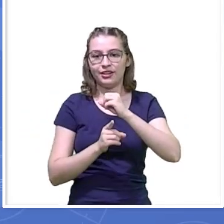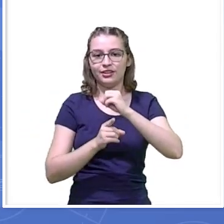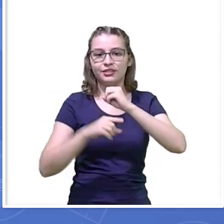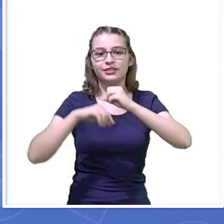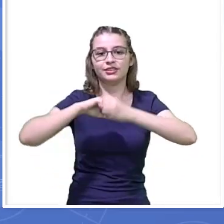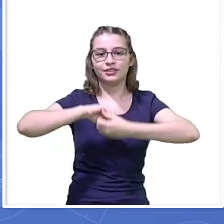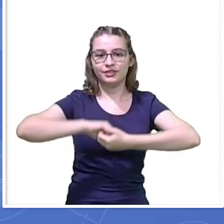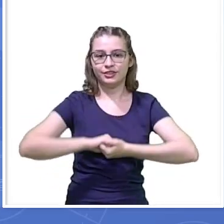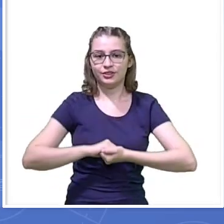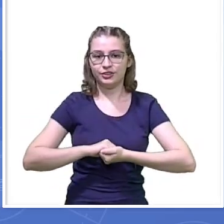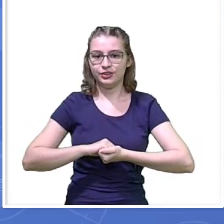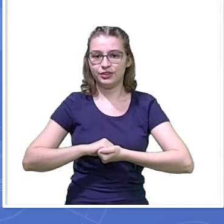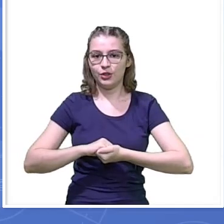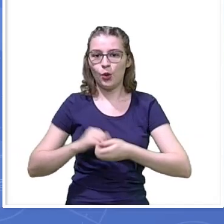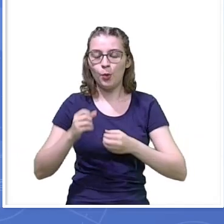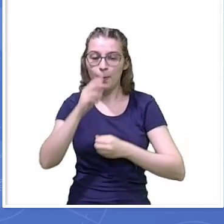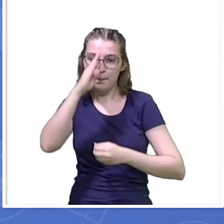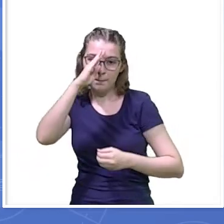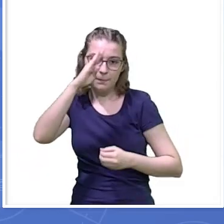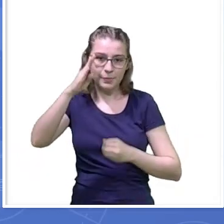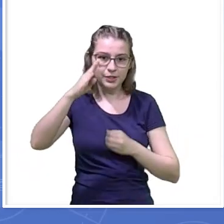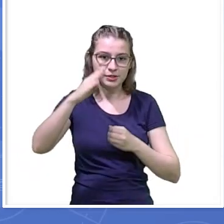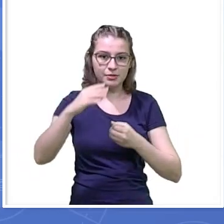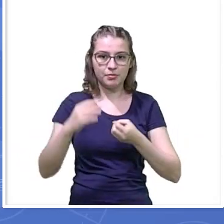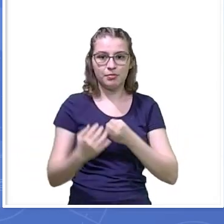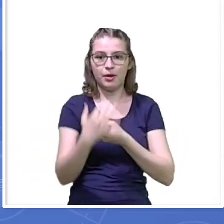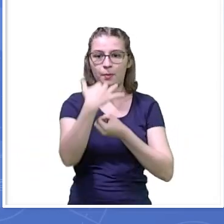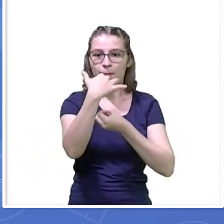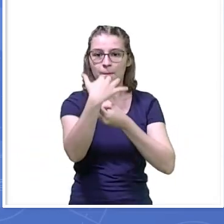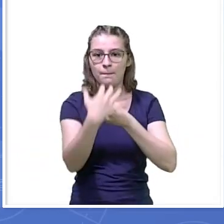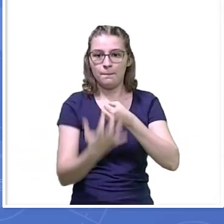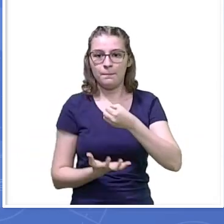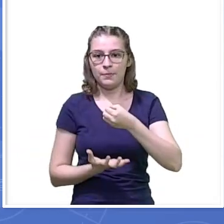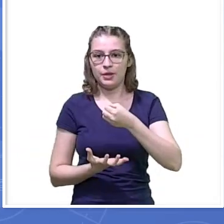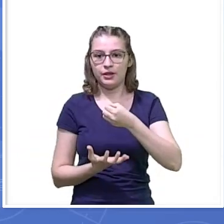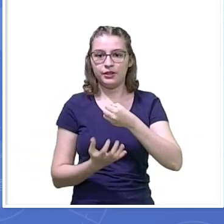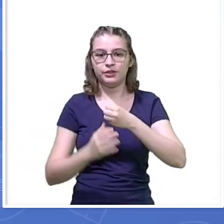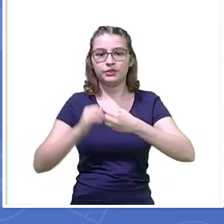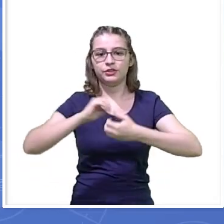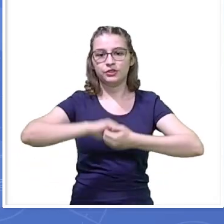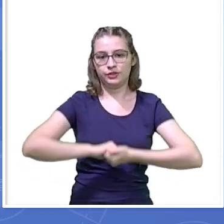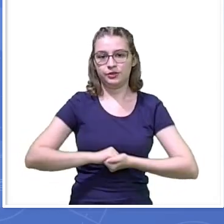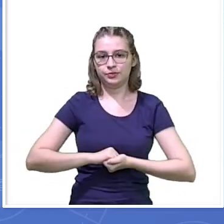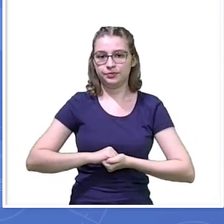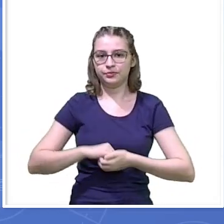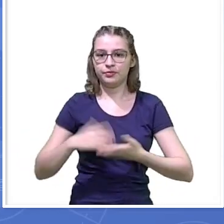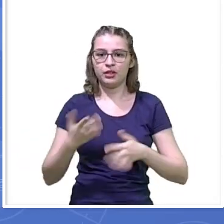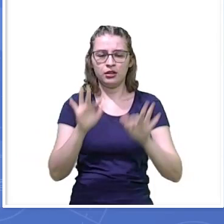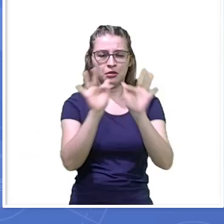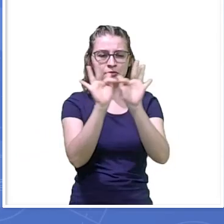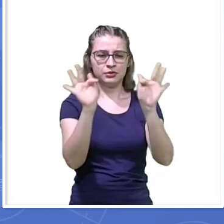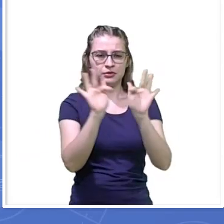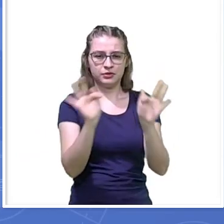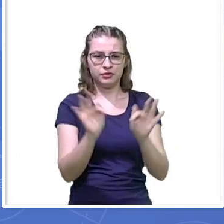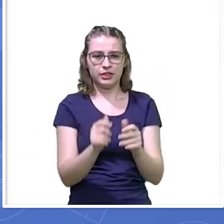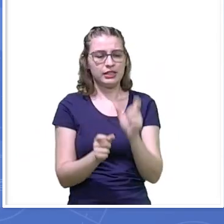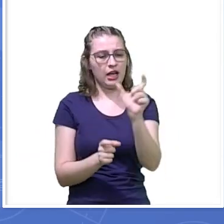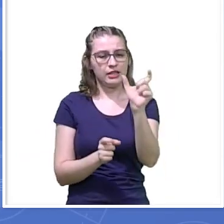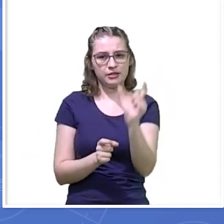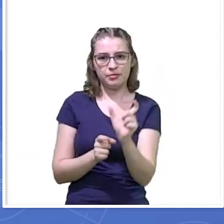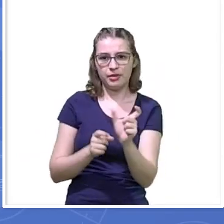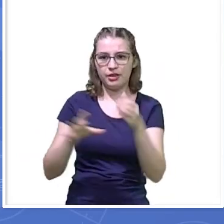principal meridiano do planeta. Então, pessoal, as frases, né, que preenchem